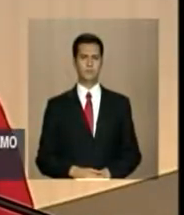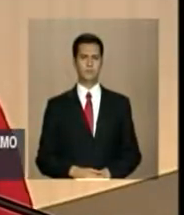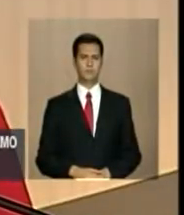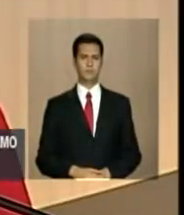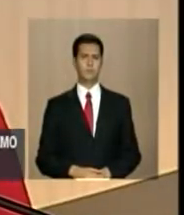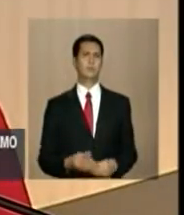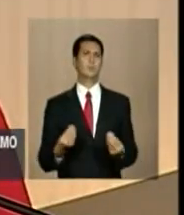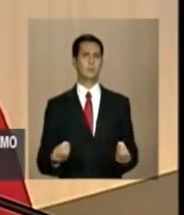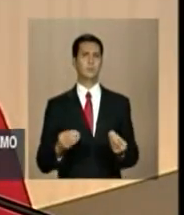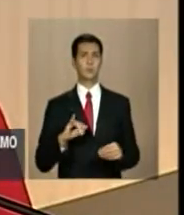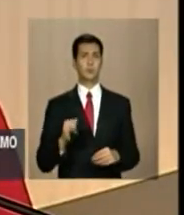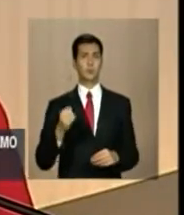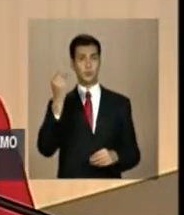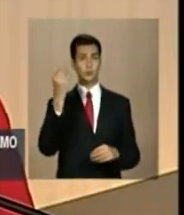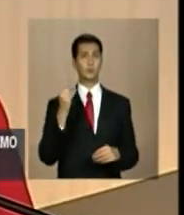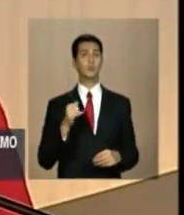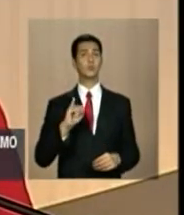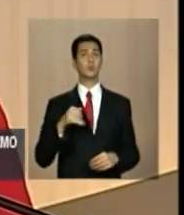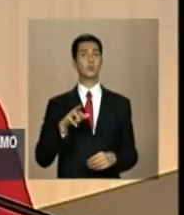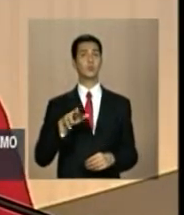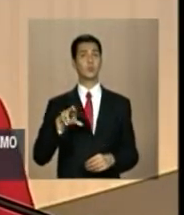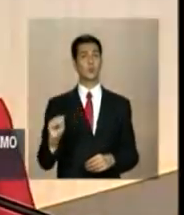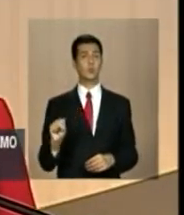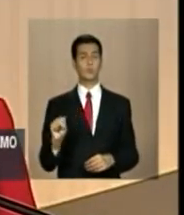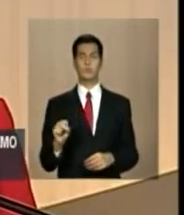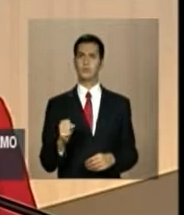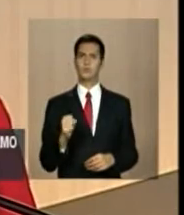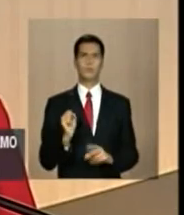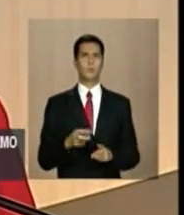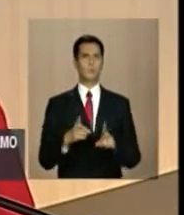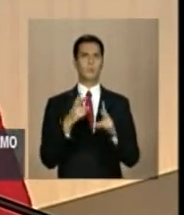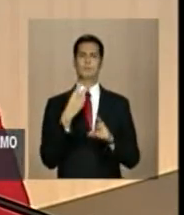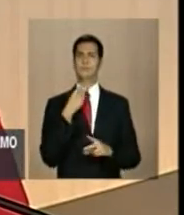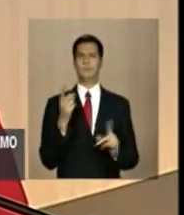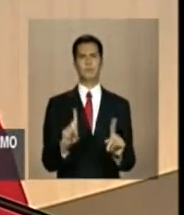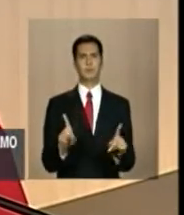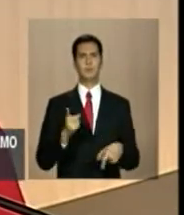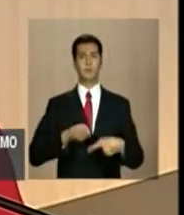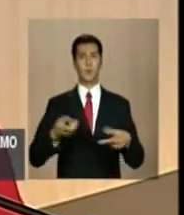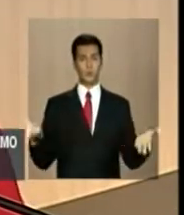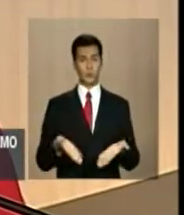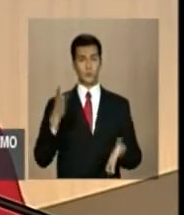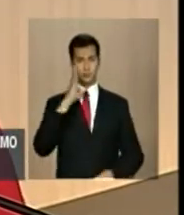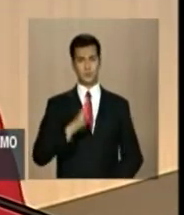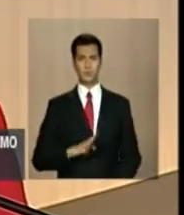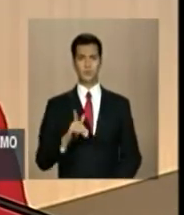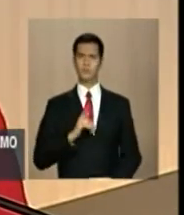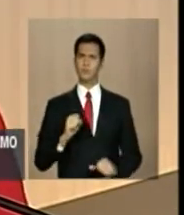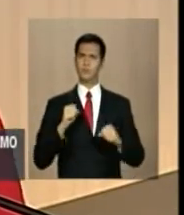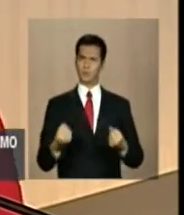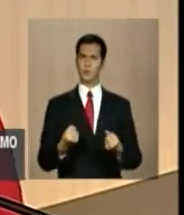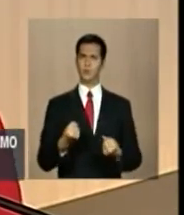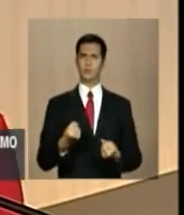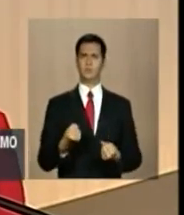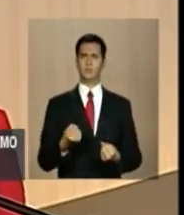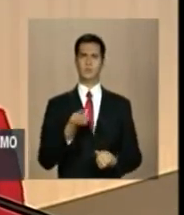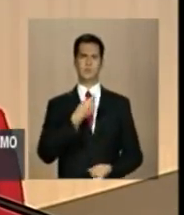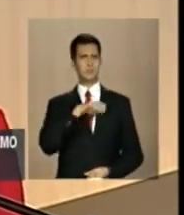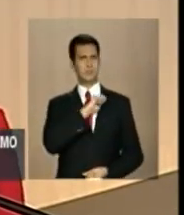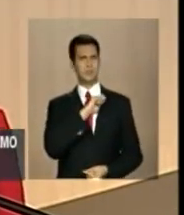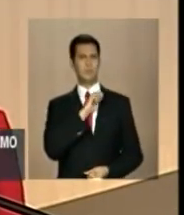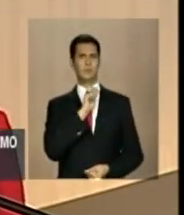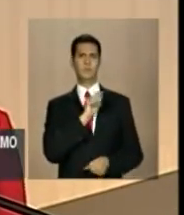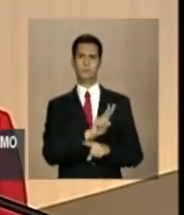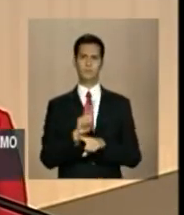porque nós temos hoje uma solidez fiscal que não tínhamos. Talvez sejamos